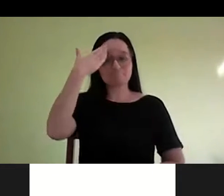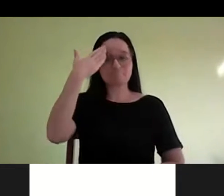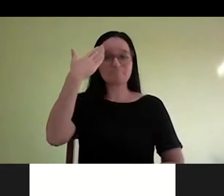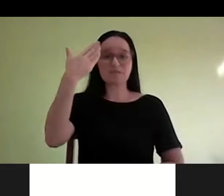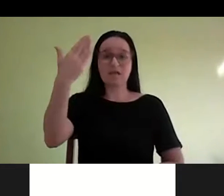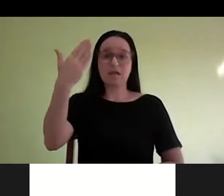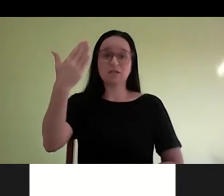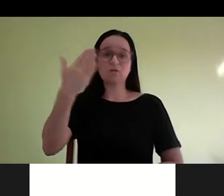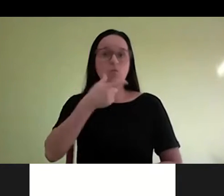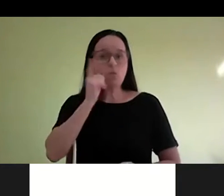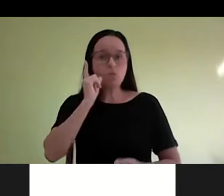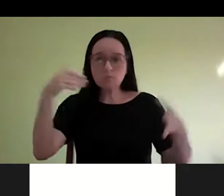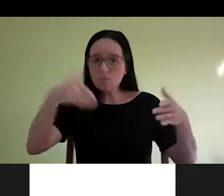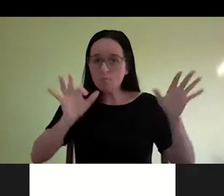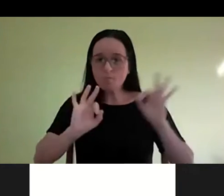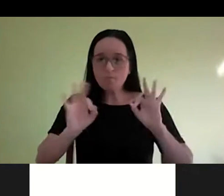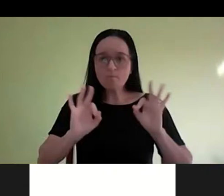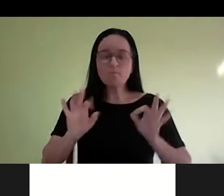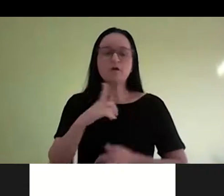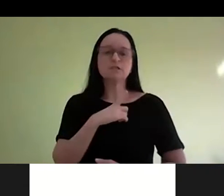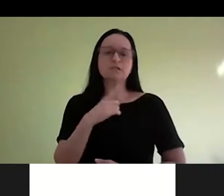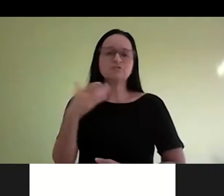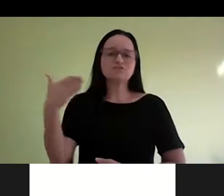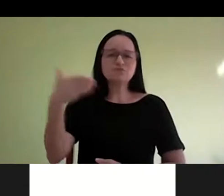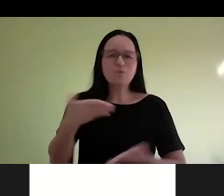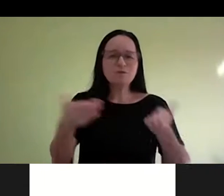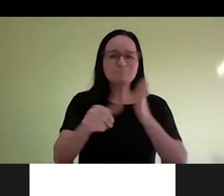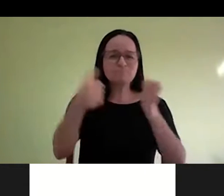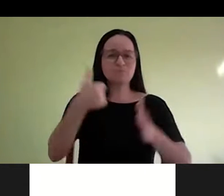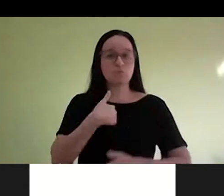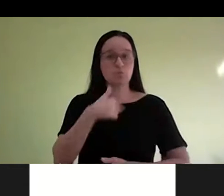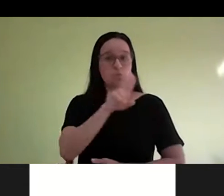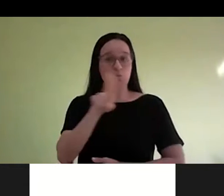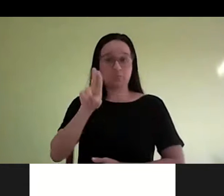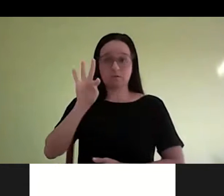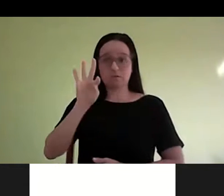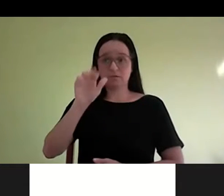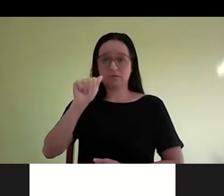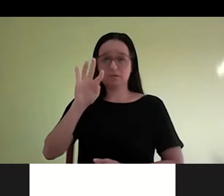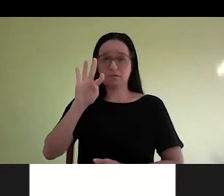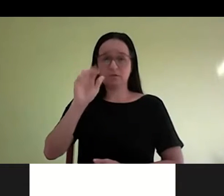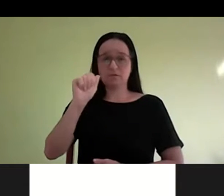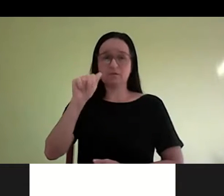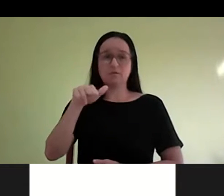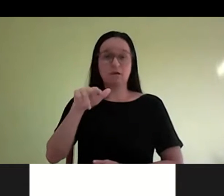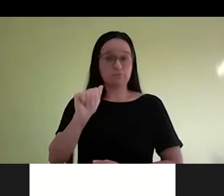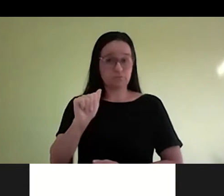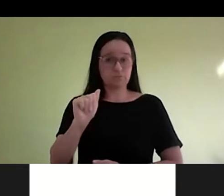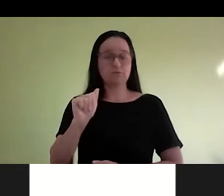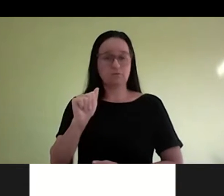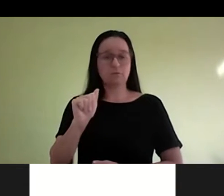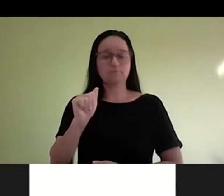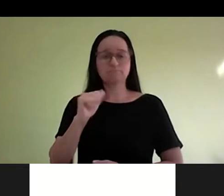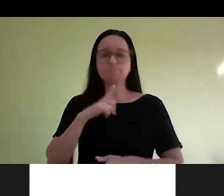não esteve ontem com a gente, está chegando para o dia de hoje, o meu nome é Tatiana. Eu sou consultora Red do Jornada para o